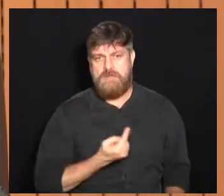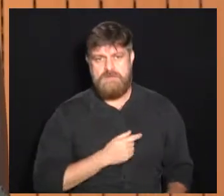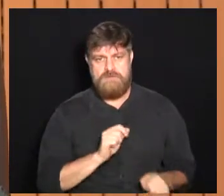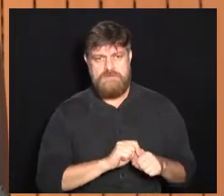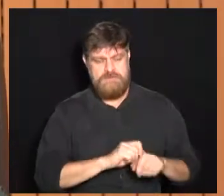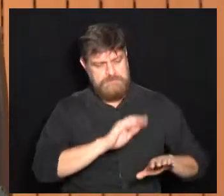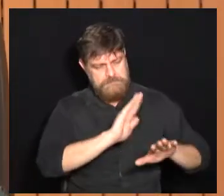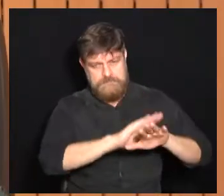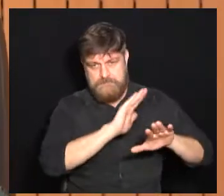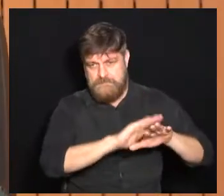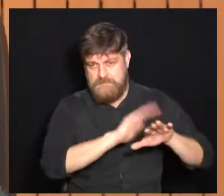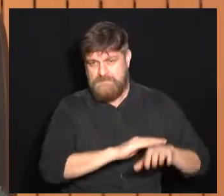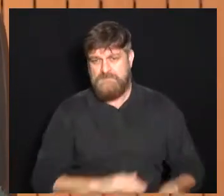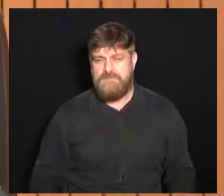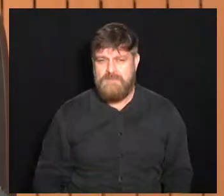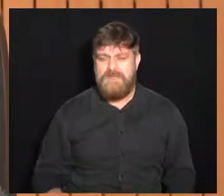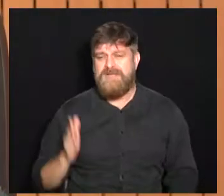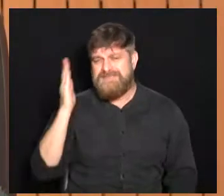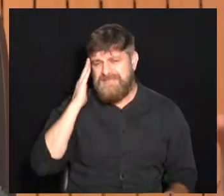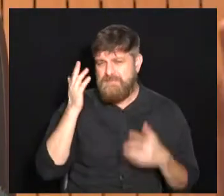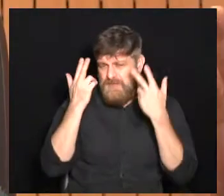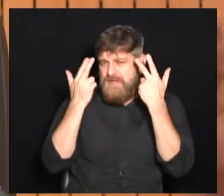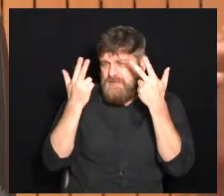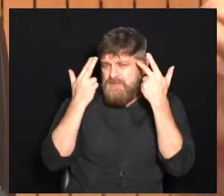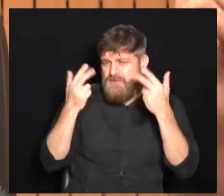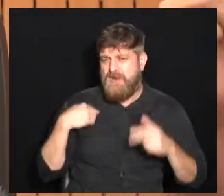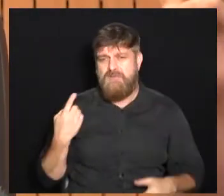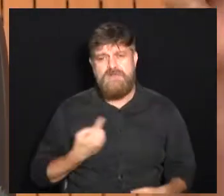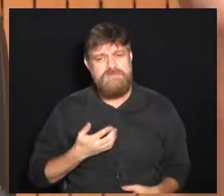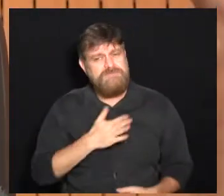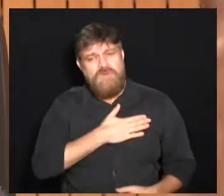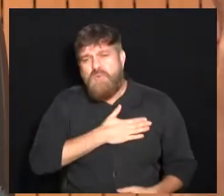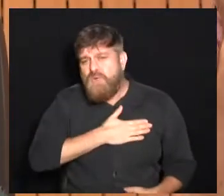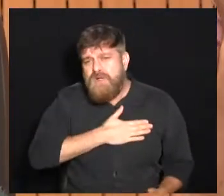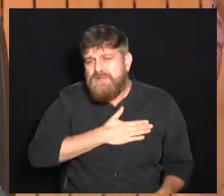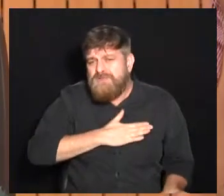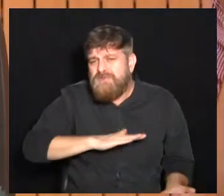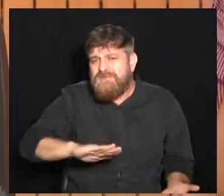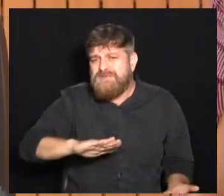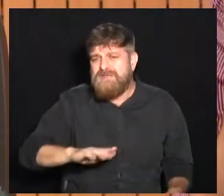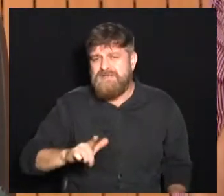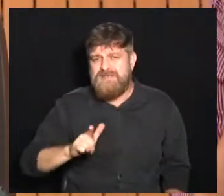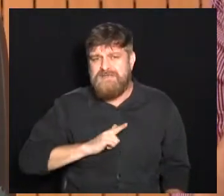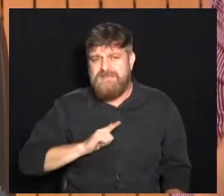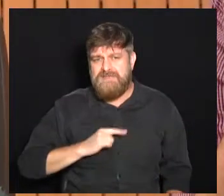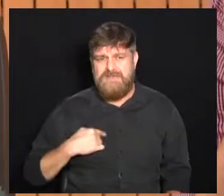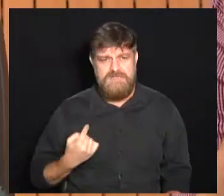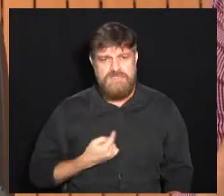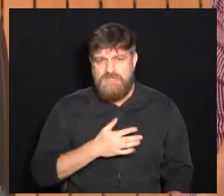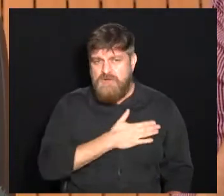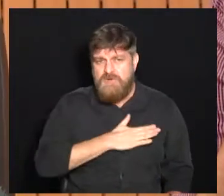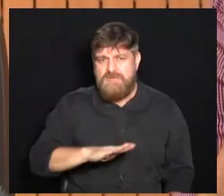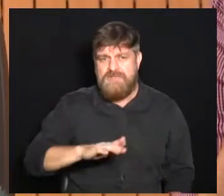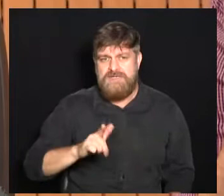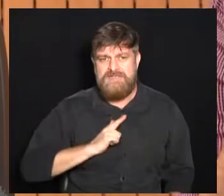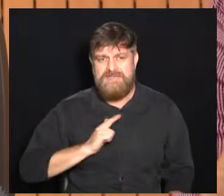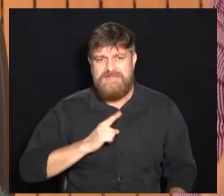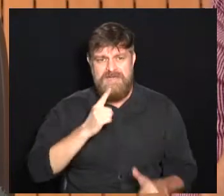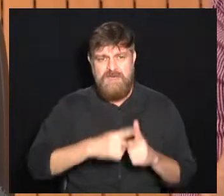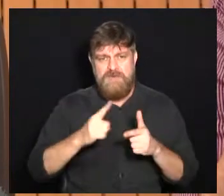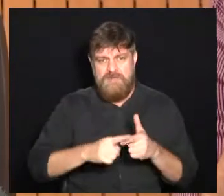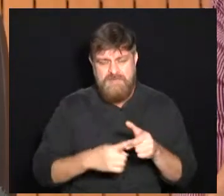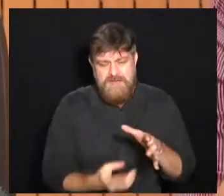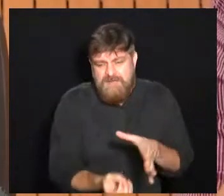tratando. Naturalmente, nós não gostaríamos de estar aqui, nós não gostaríamos de ter essa